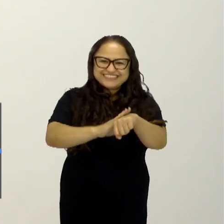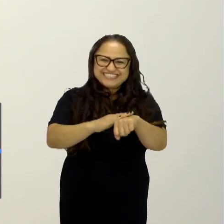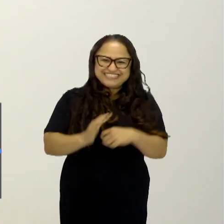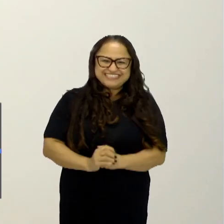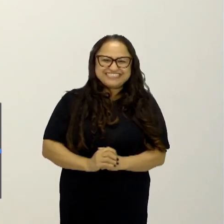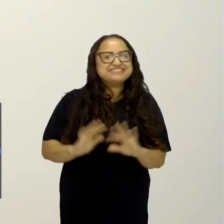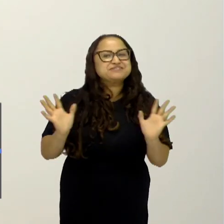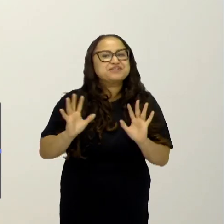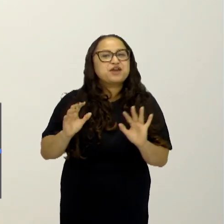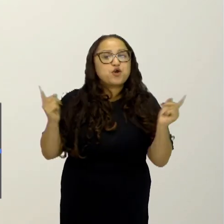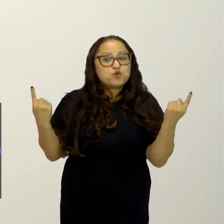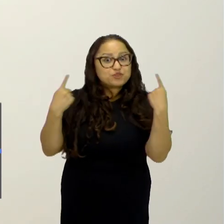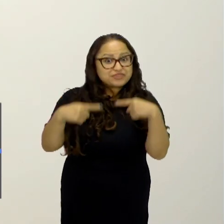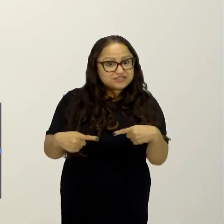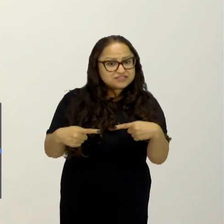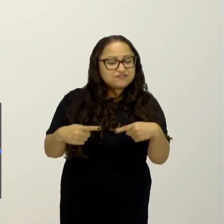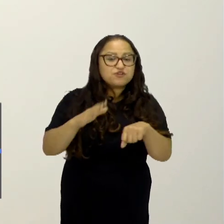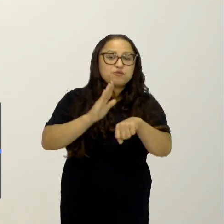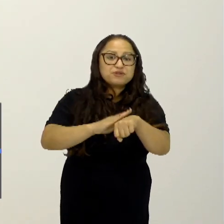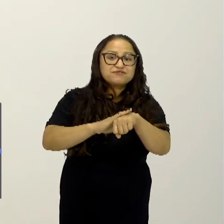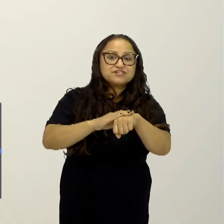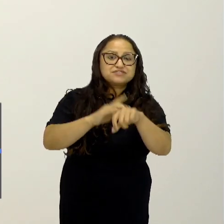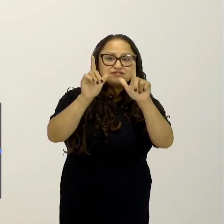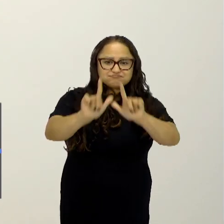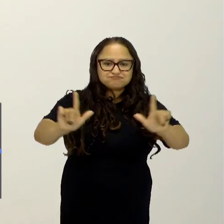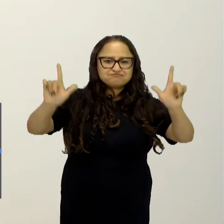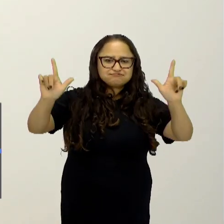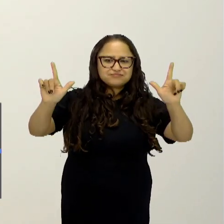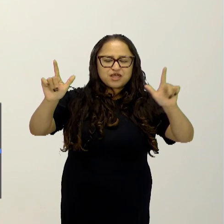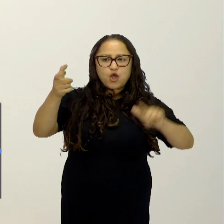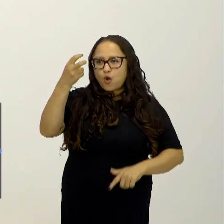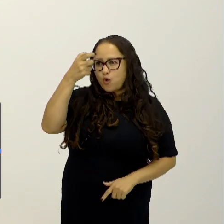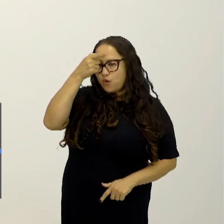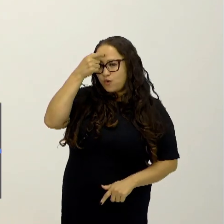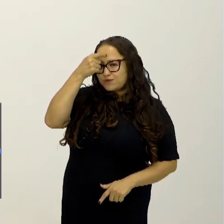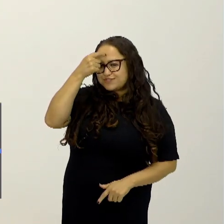Primeiro desafio era só para produzir um cartaz aí conscientizando. E